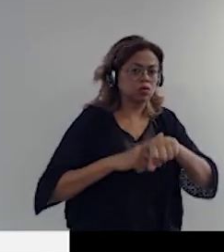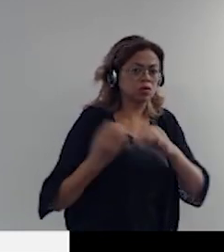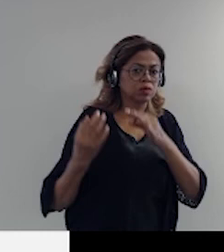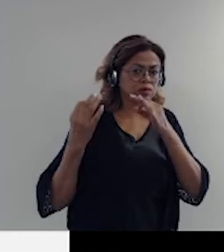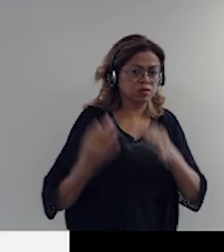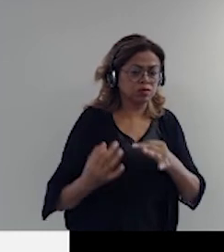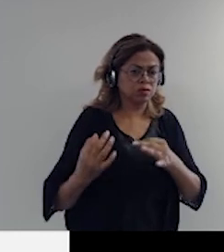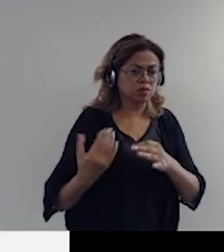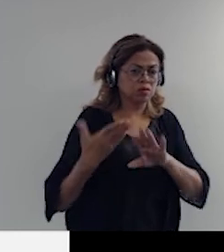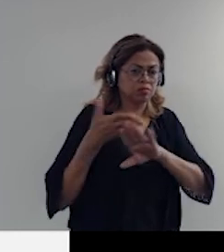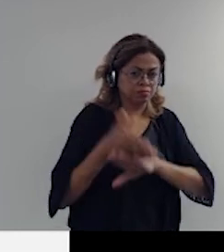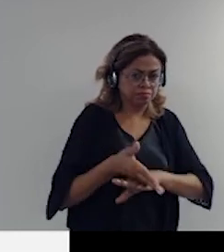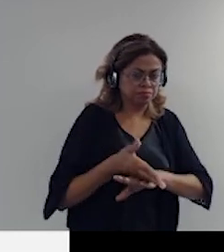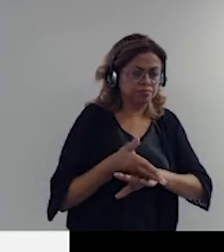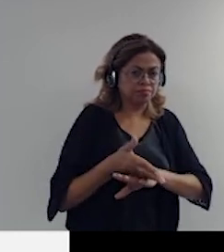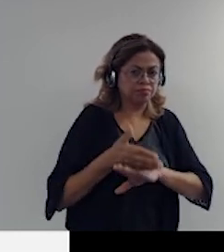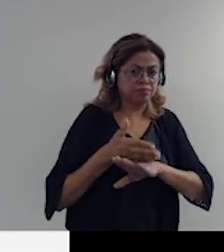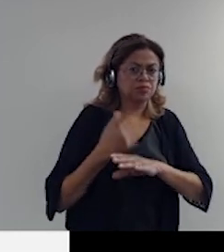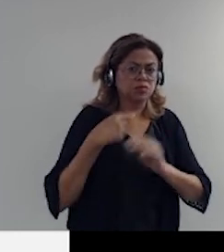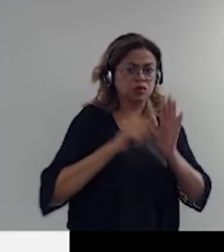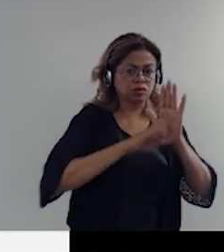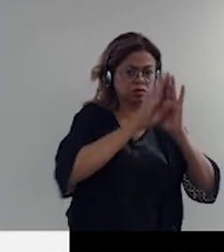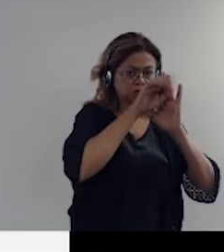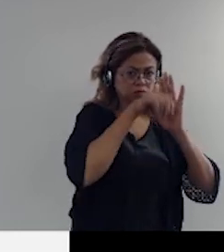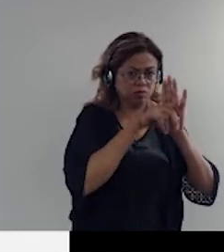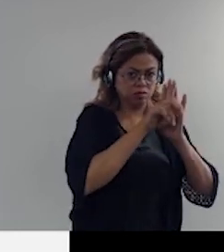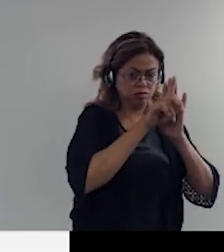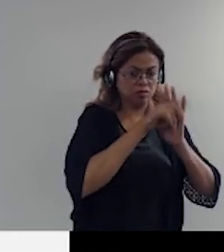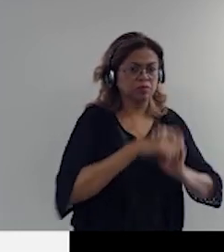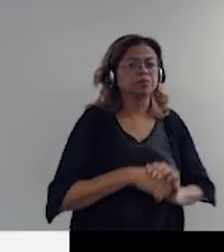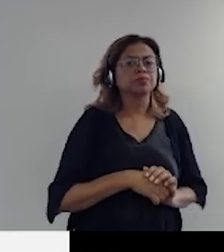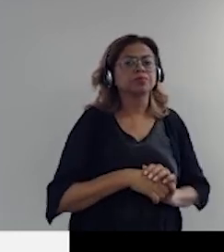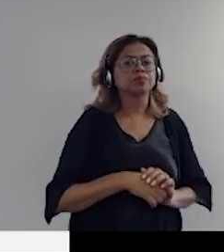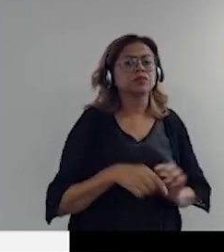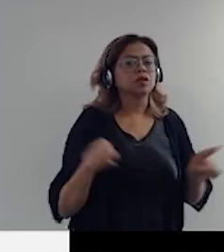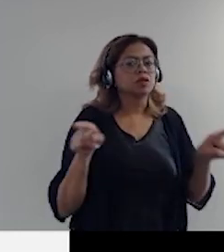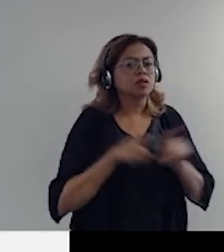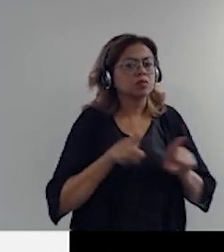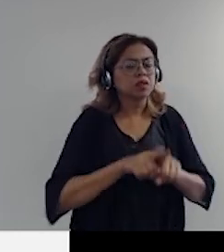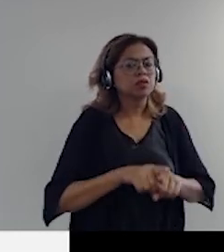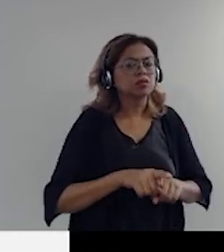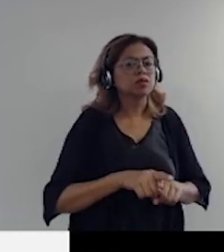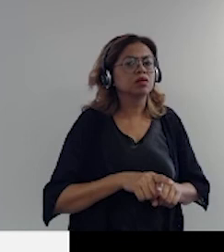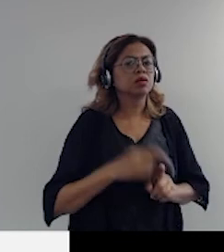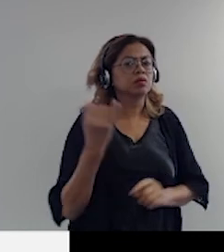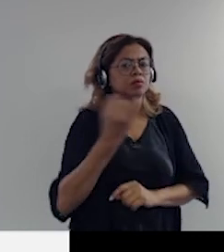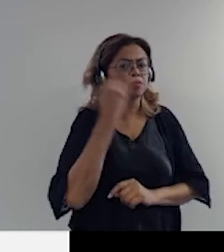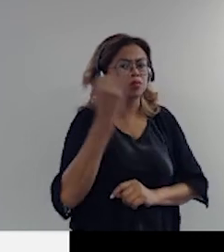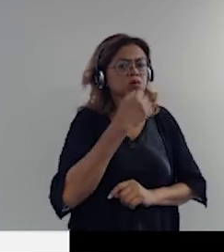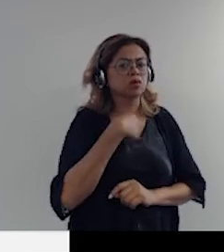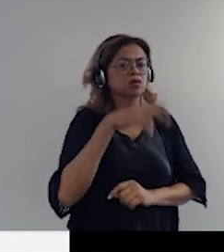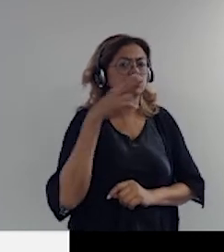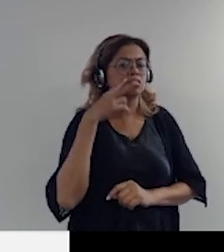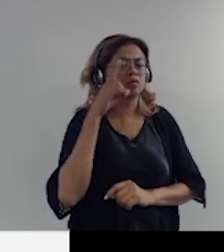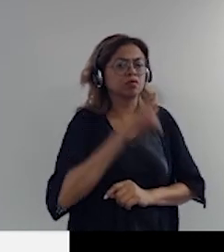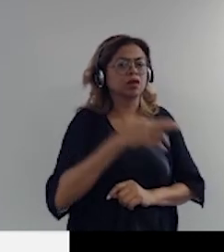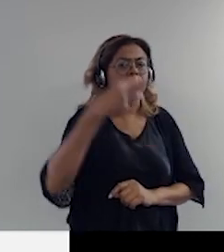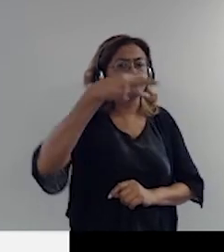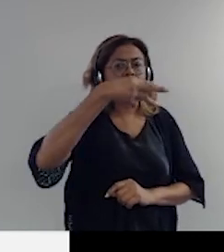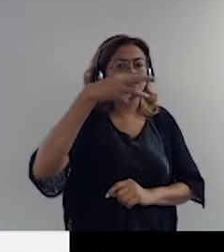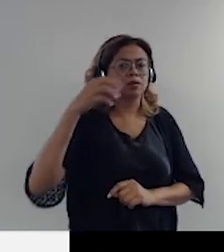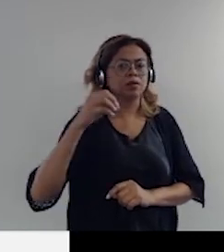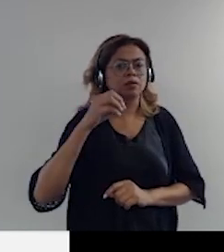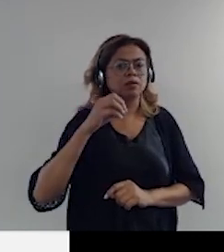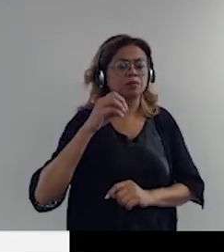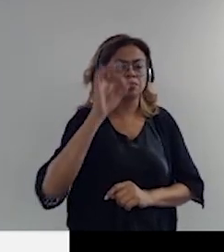certa de entrar na Bolsa. E é interessante notar que 30% dessas pessoas entrou pela